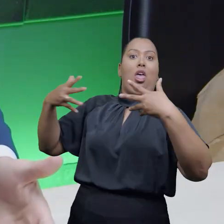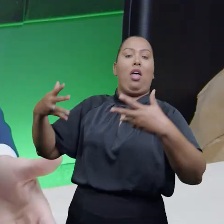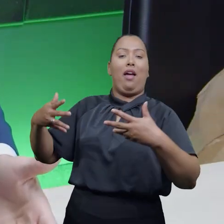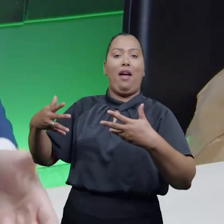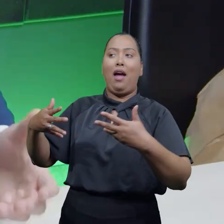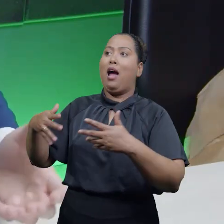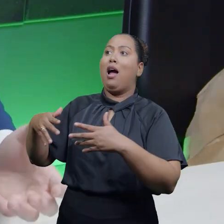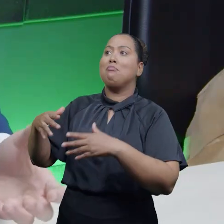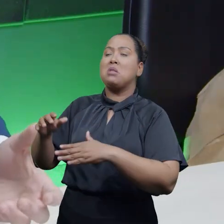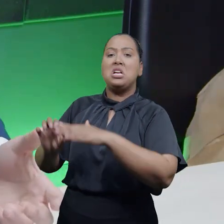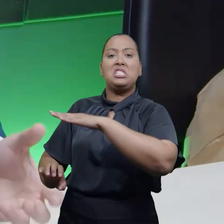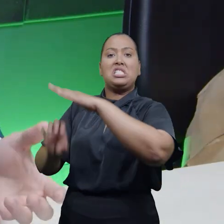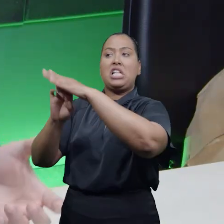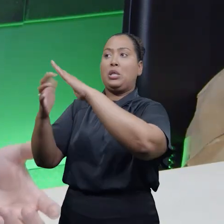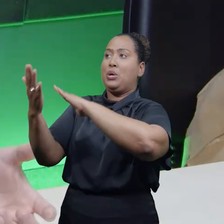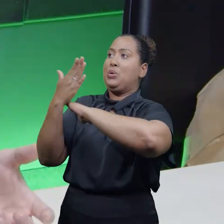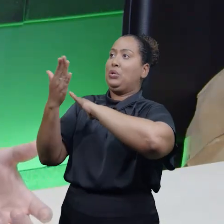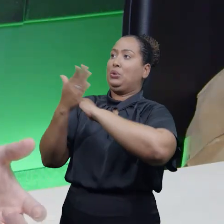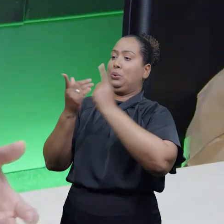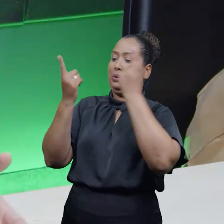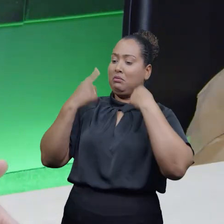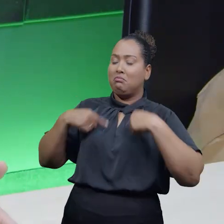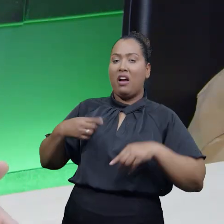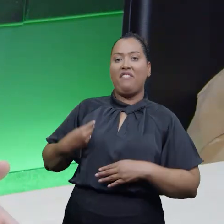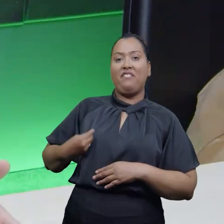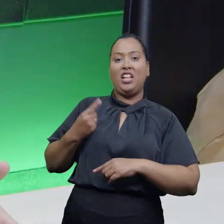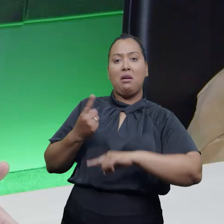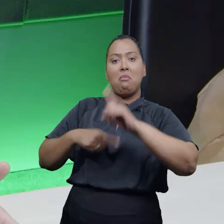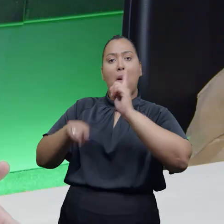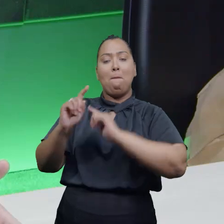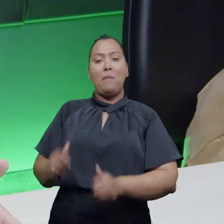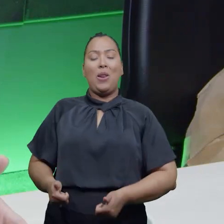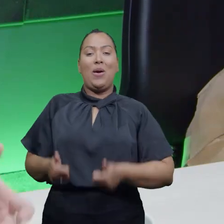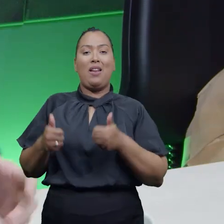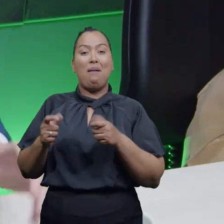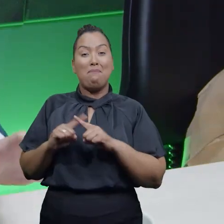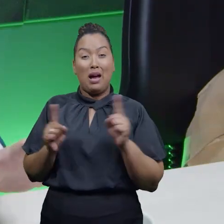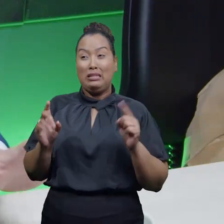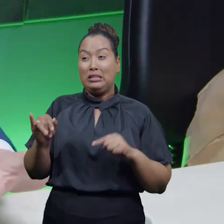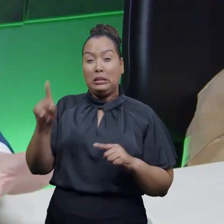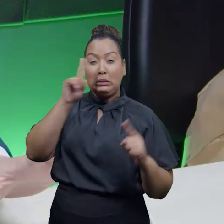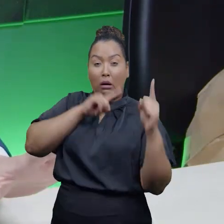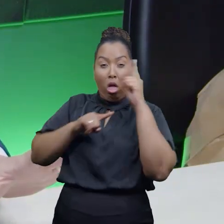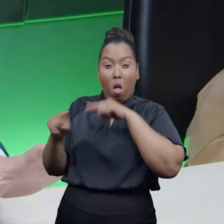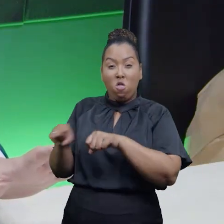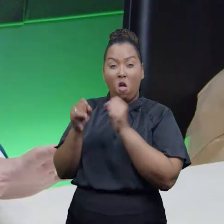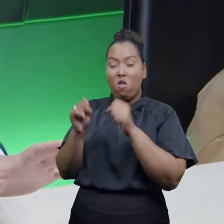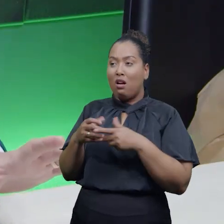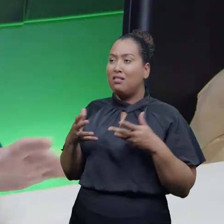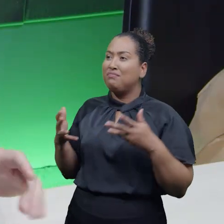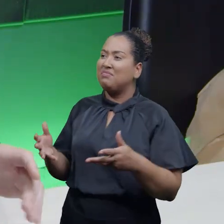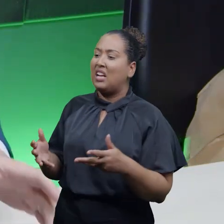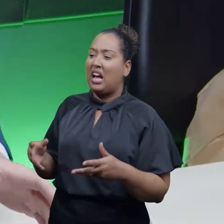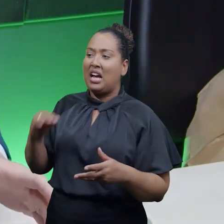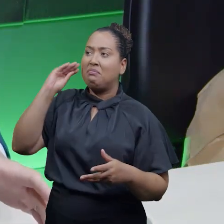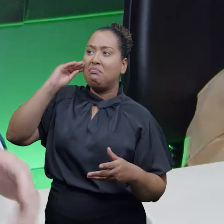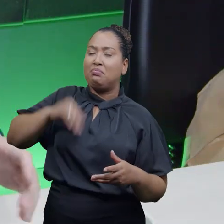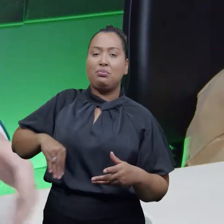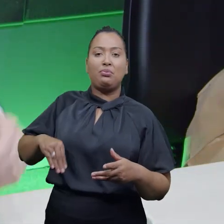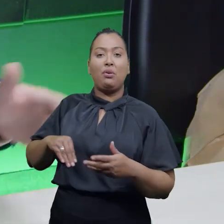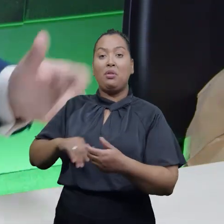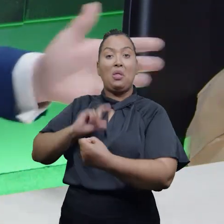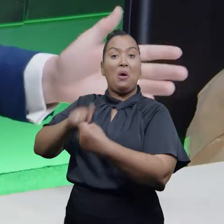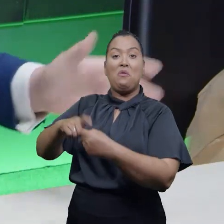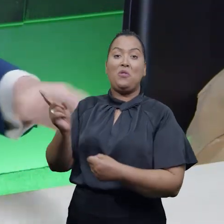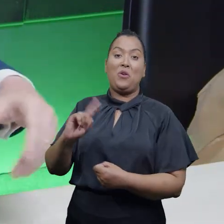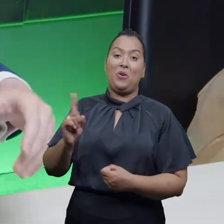aparato do Estado como uma forma de ajudá-la a sair daquela situação de rua, a pessoa já desacredita e não retorna.